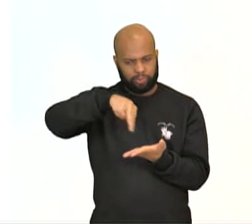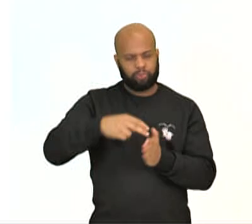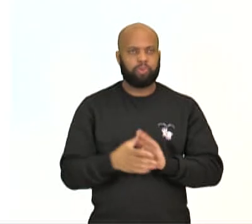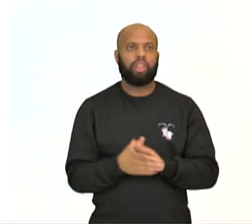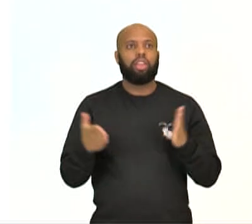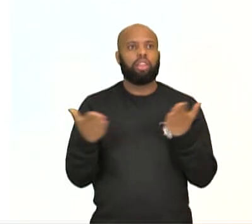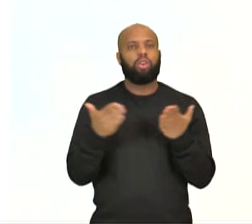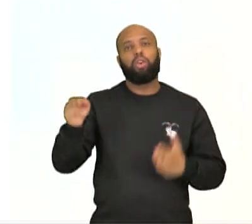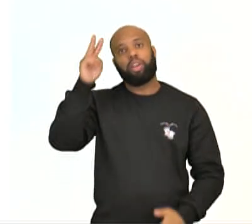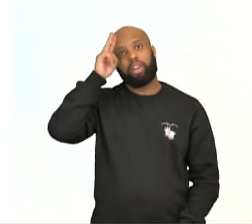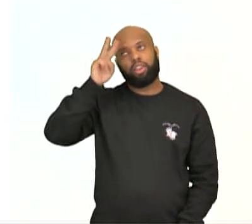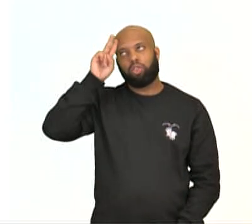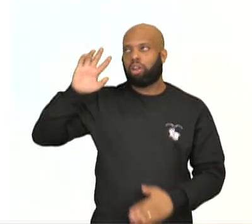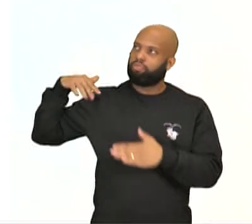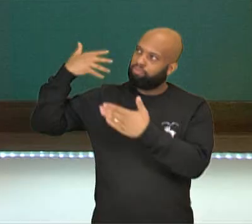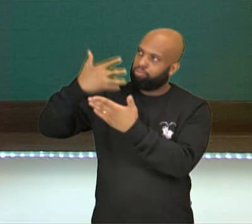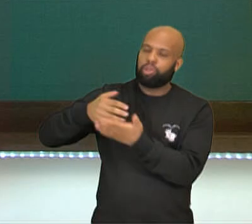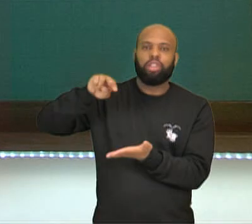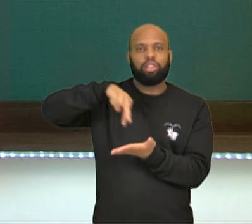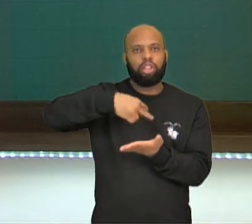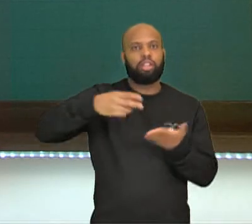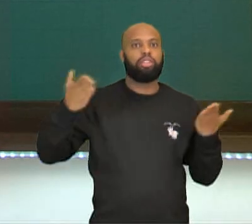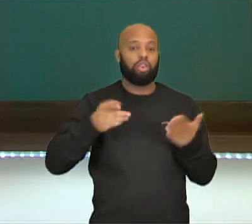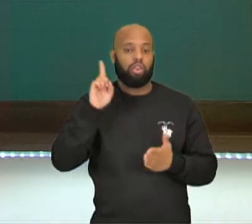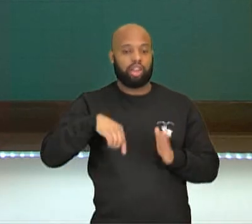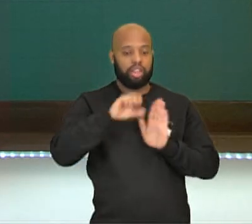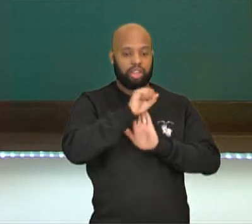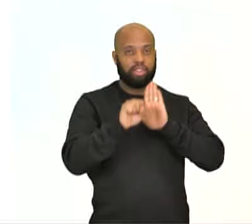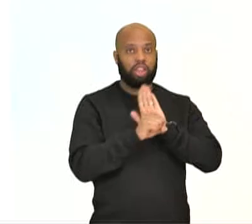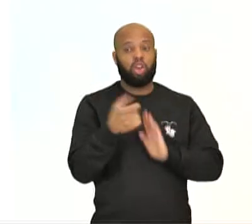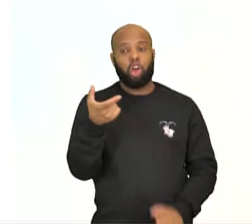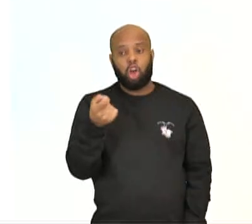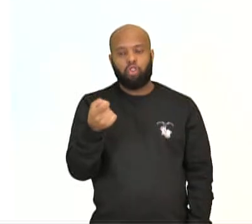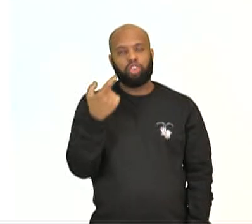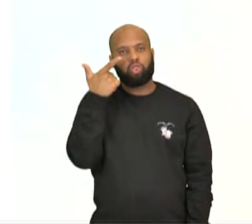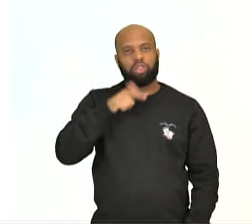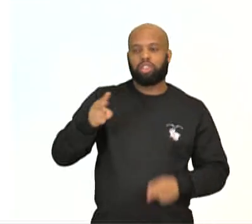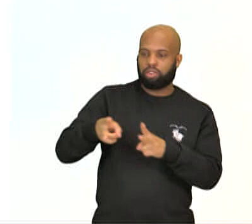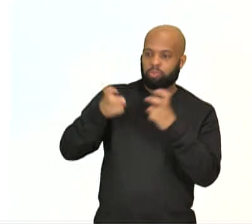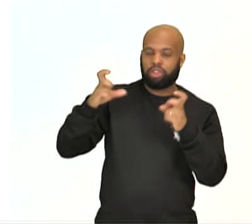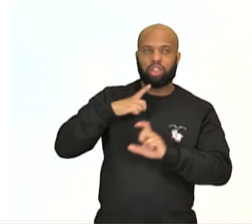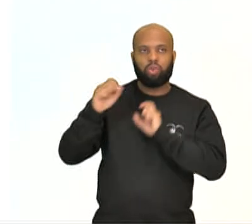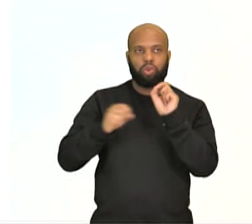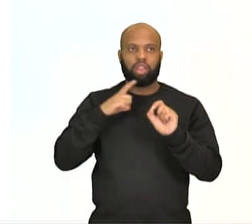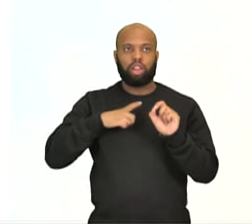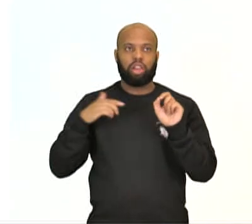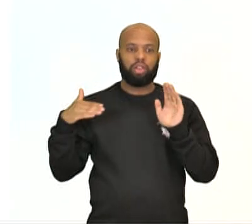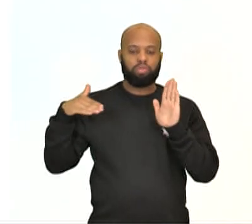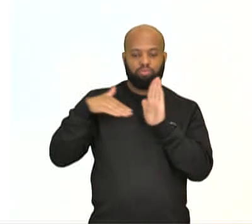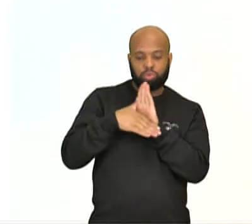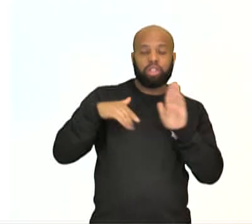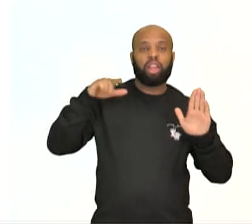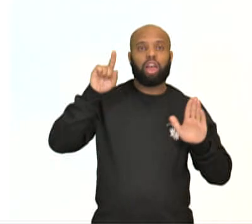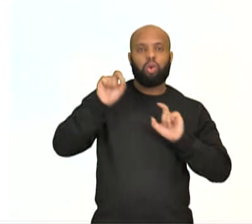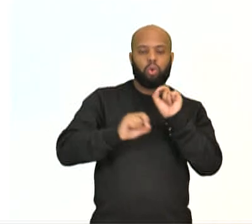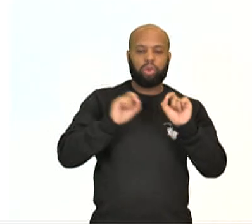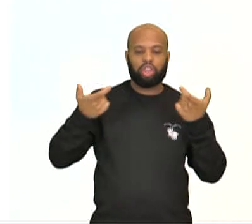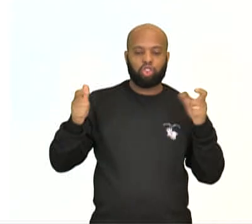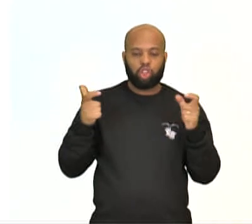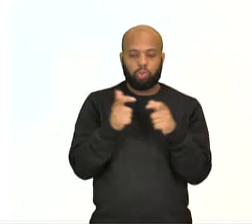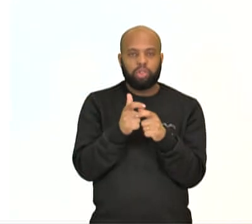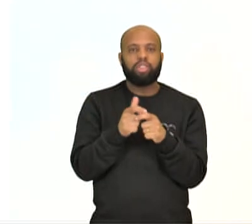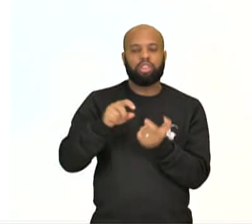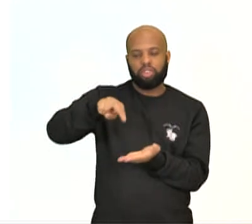Trazendo lá da história, ela agora no século XX, a gente observa um declínio, uma diminuição das